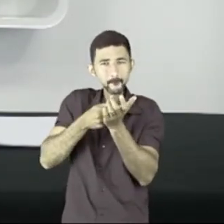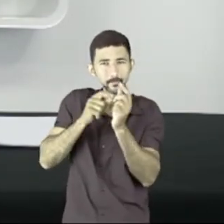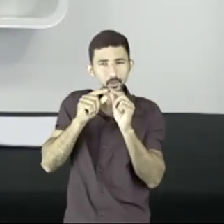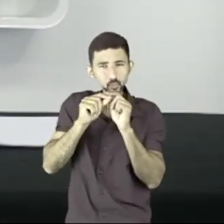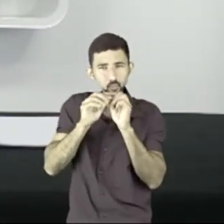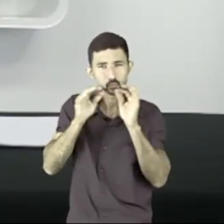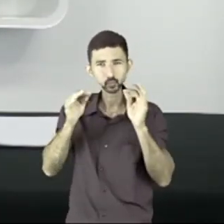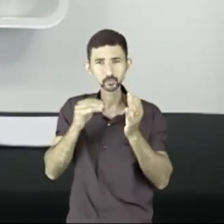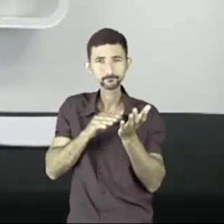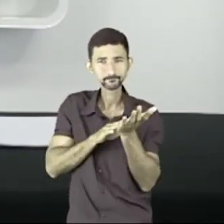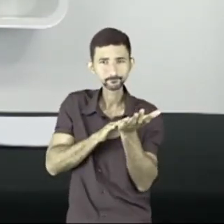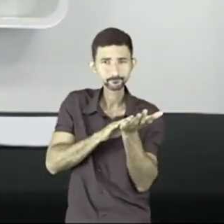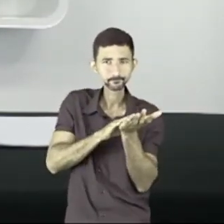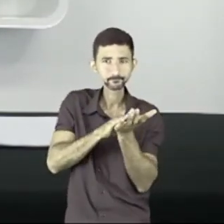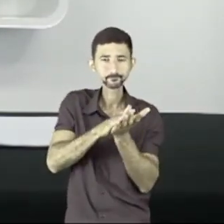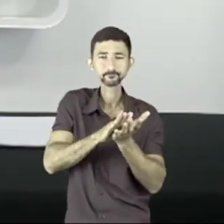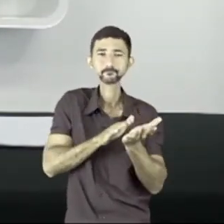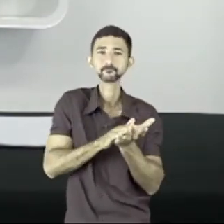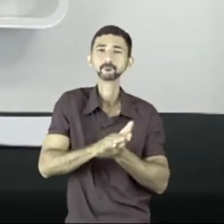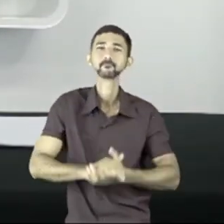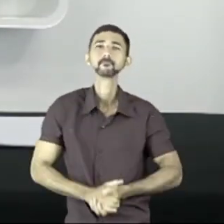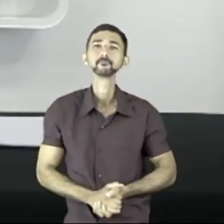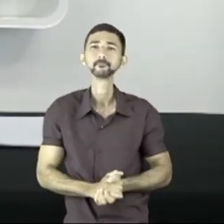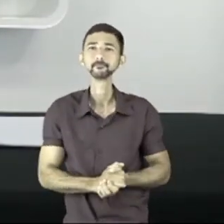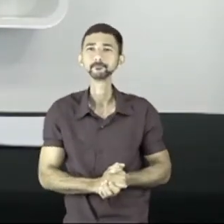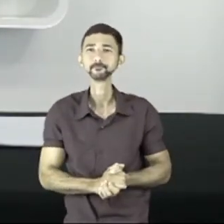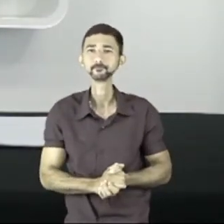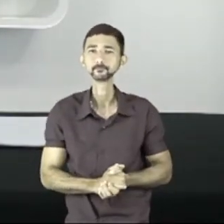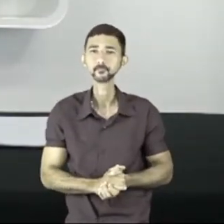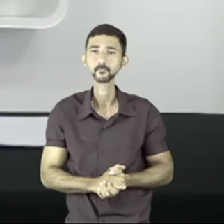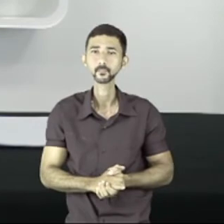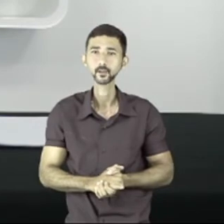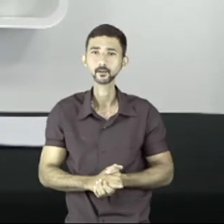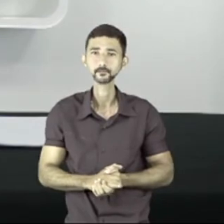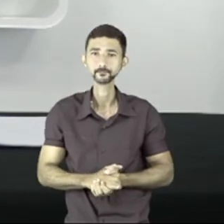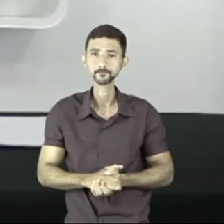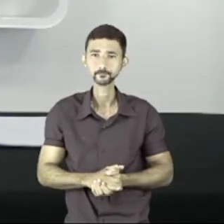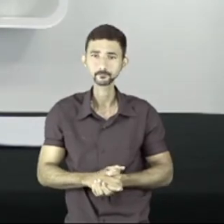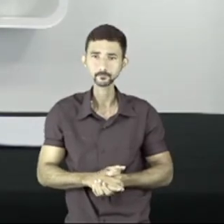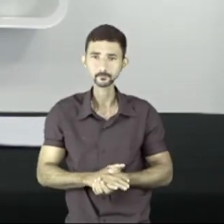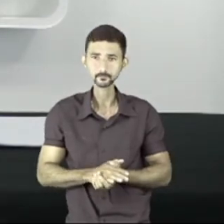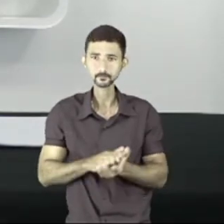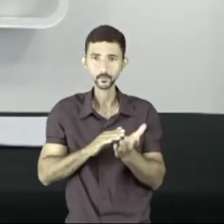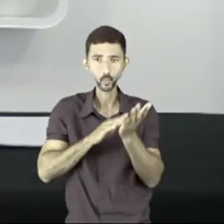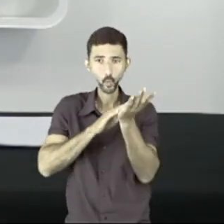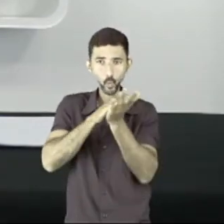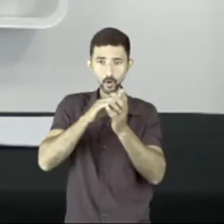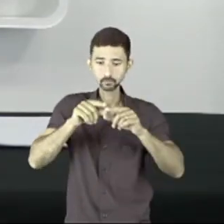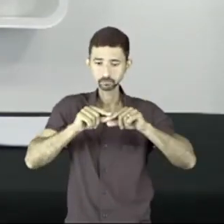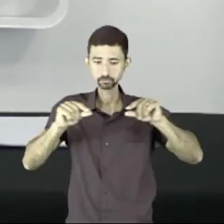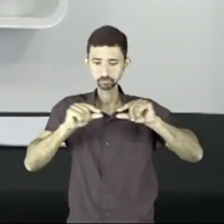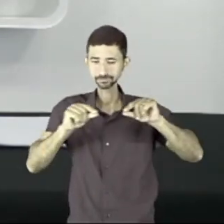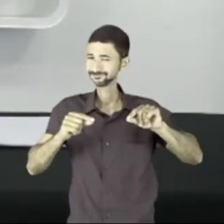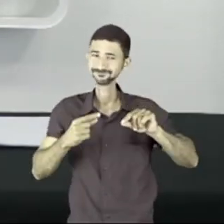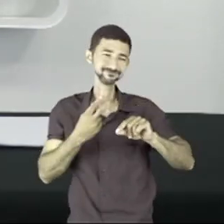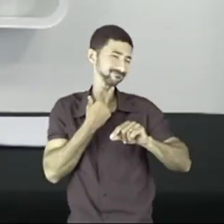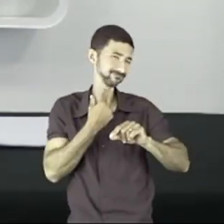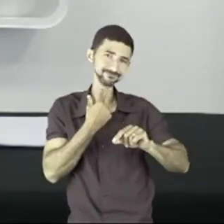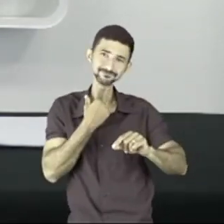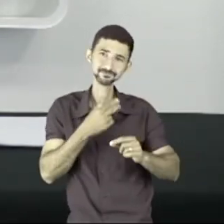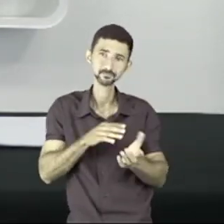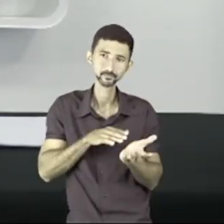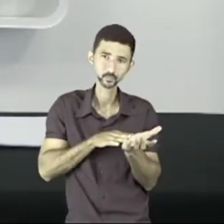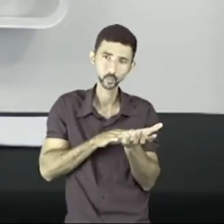puxa na diagonal, tá? Se você tentar dobrar por aqui por cima, não vai